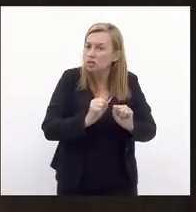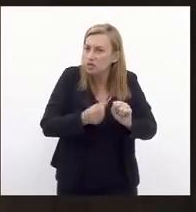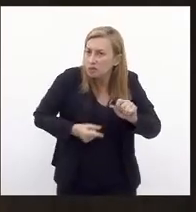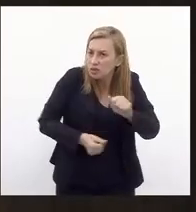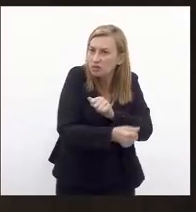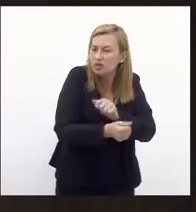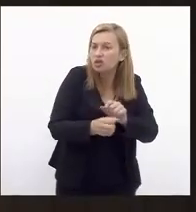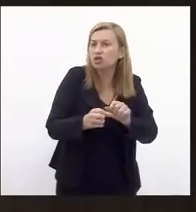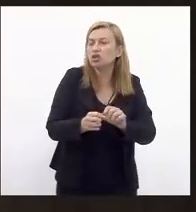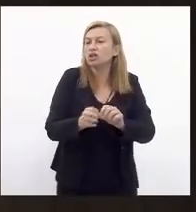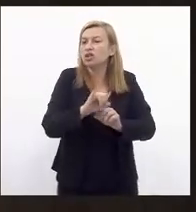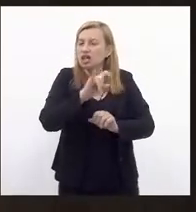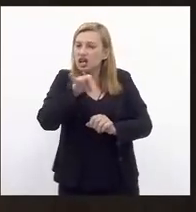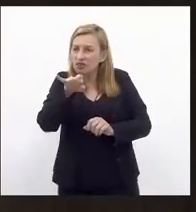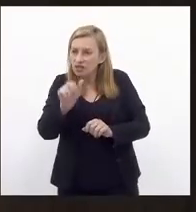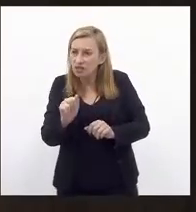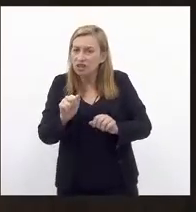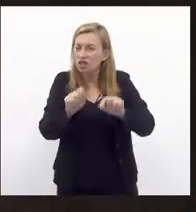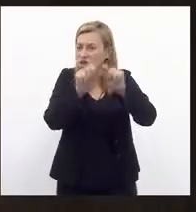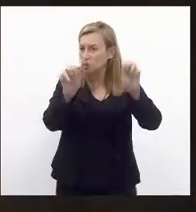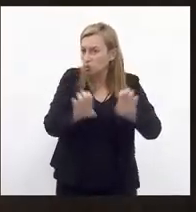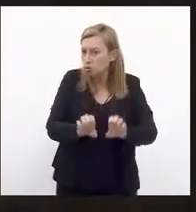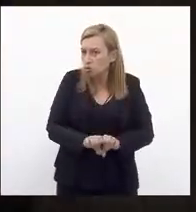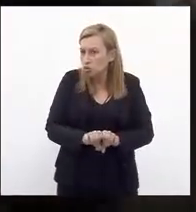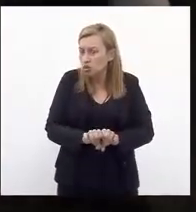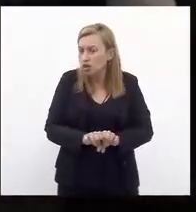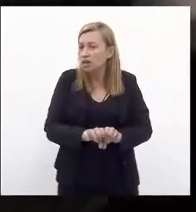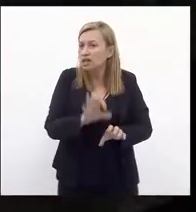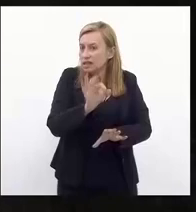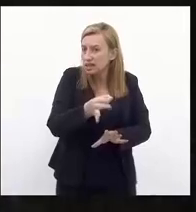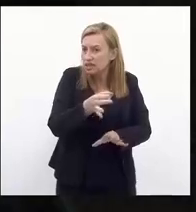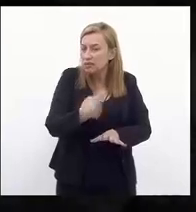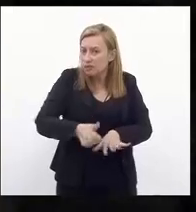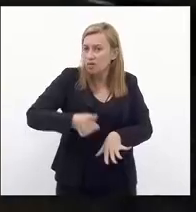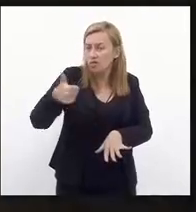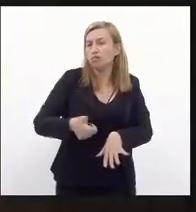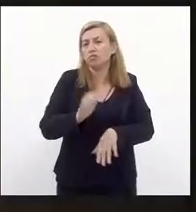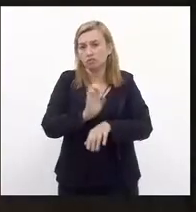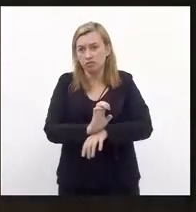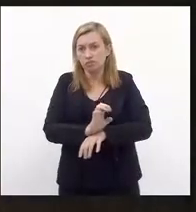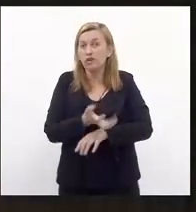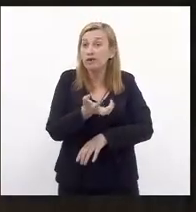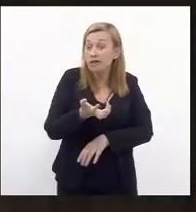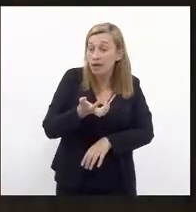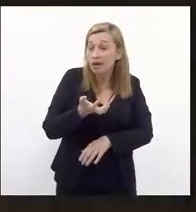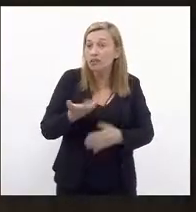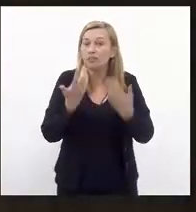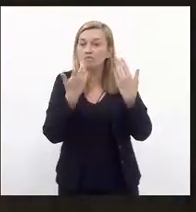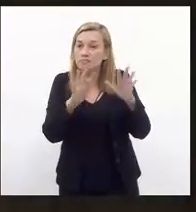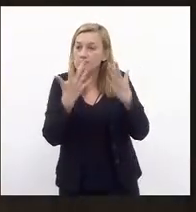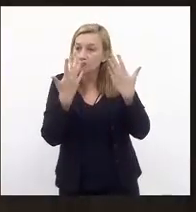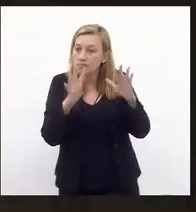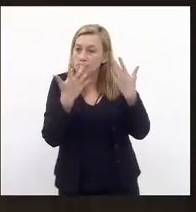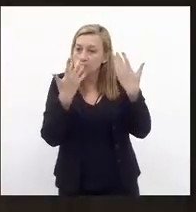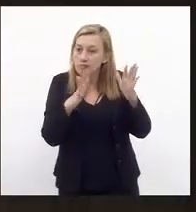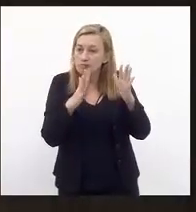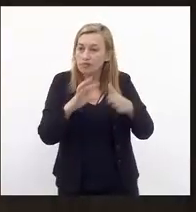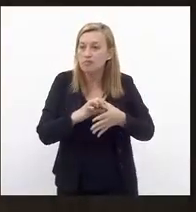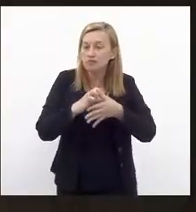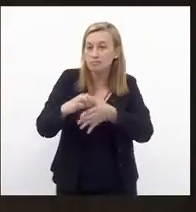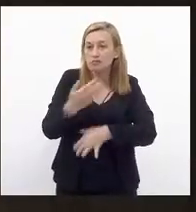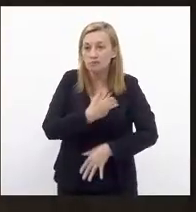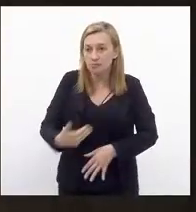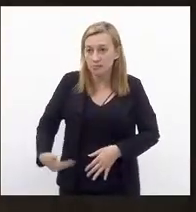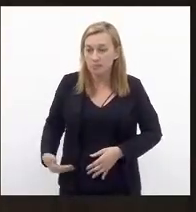investir em infraestrutura que é o que definitivamente vai rede ficar esse estado quero parabenizar a o